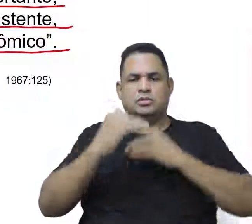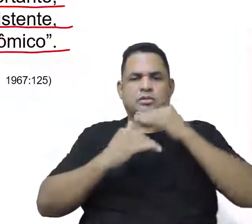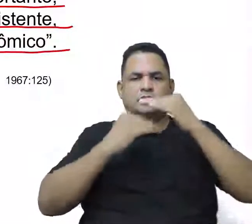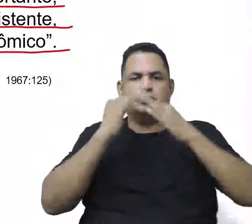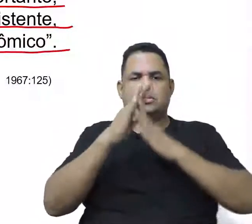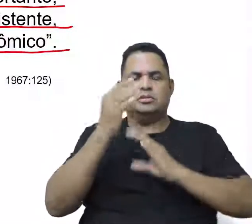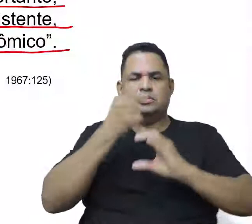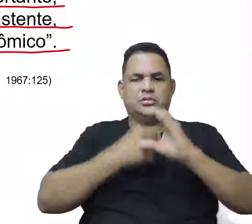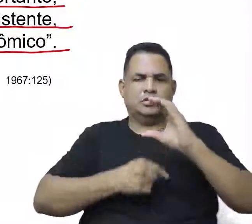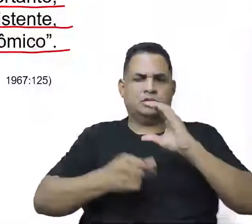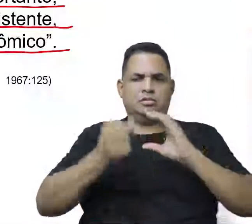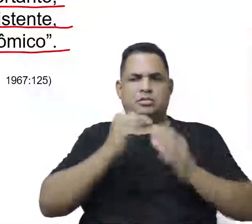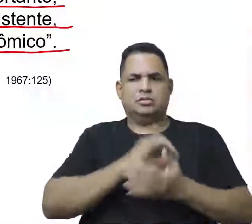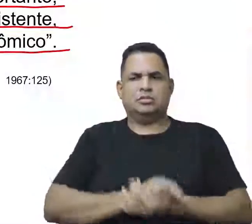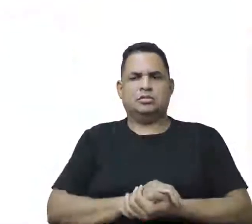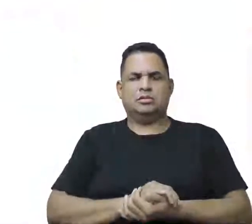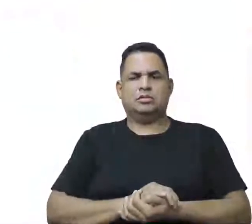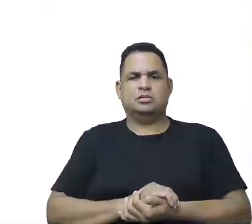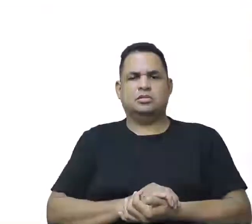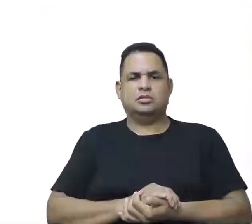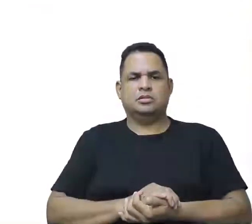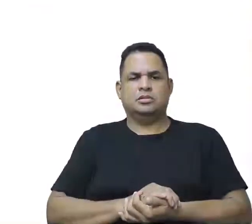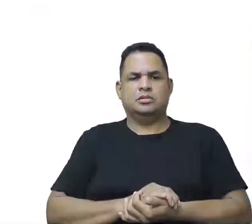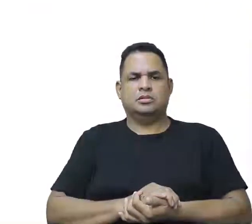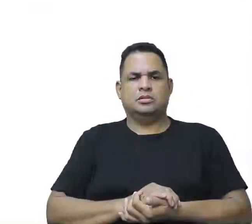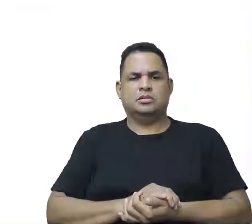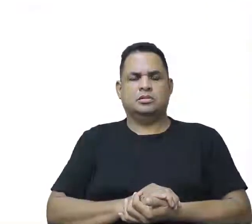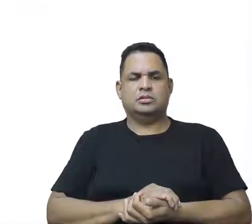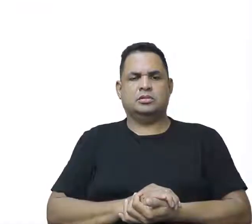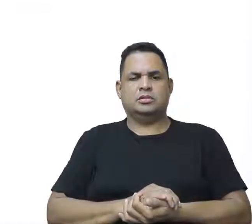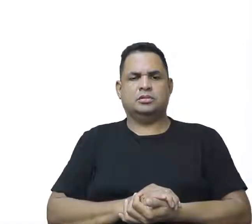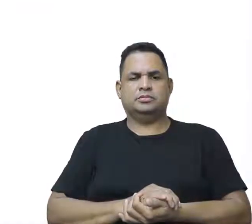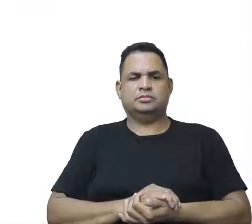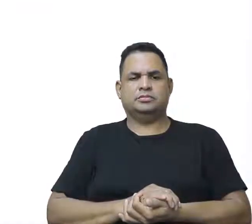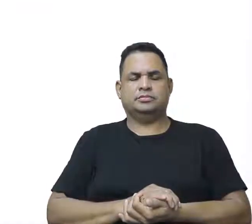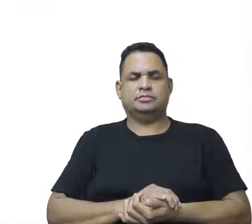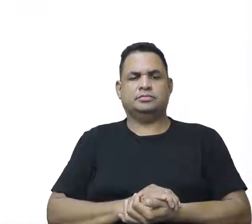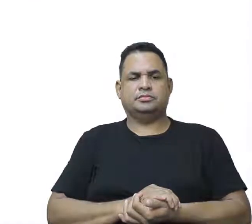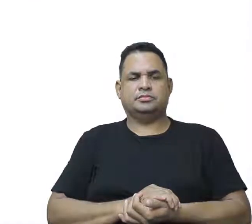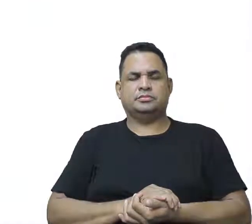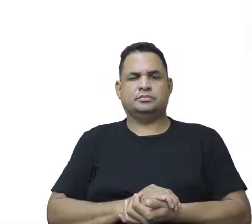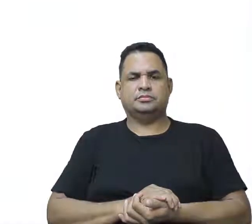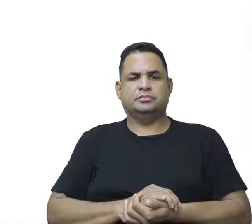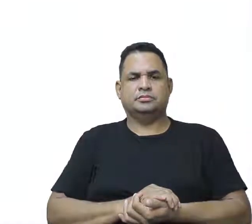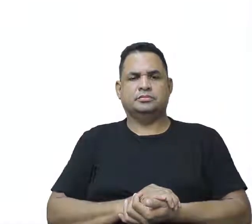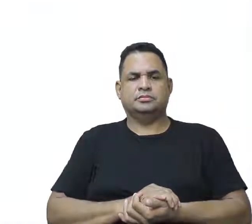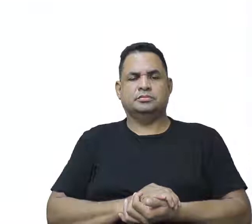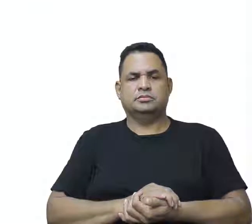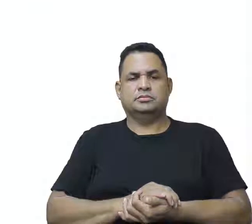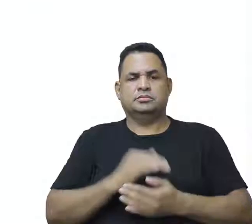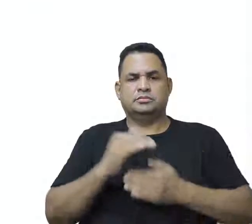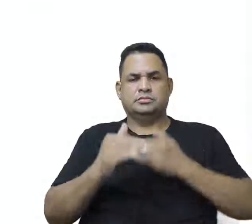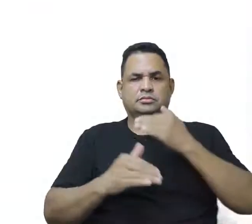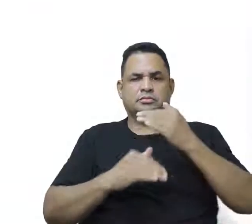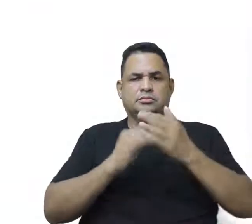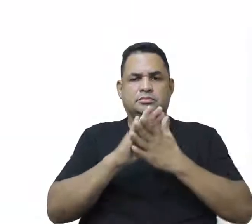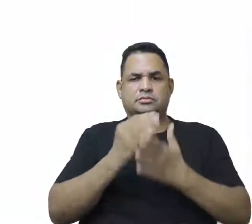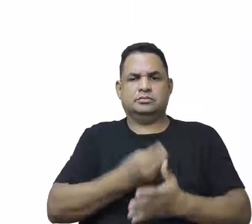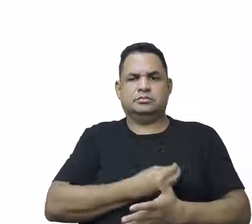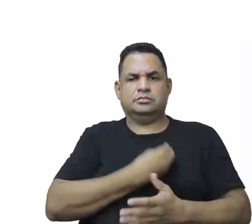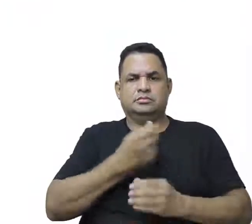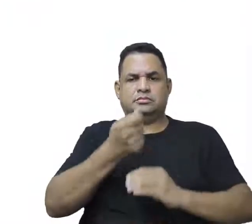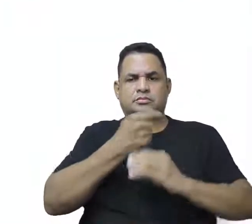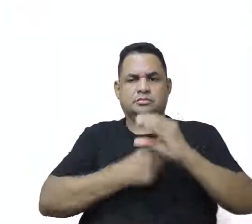desenvolvimento do capitalismo. Olha só que interessante, né? Então, aqui é isso, né? O desenvolvimento de uma vida